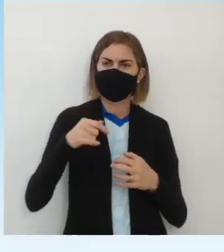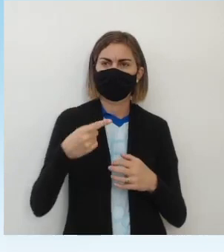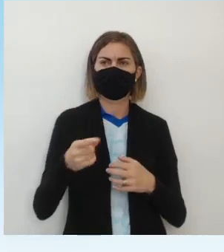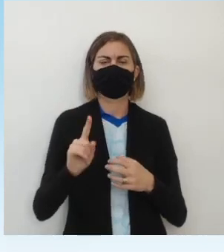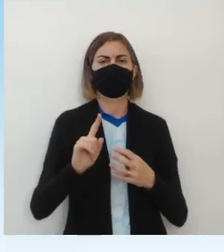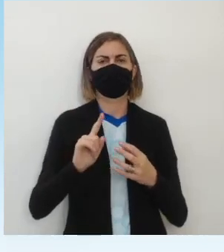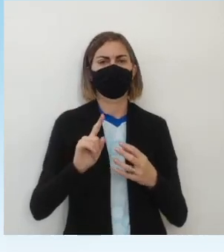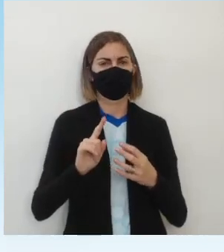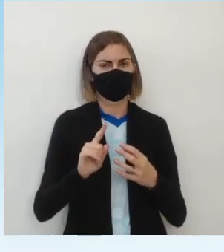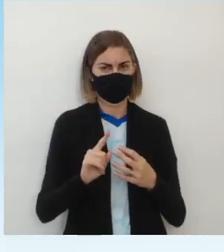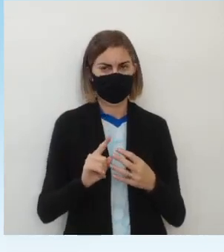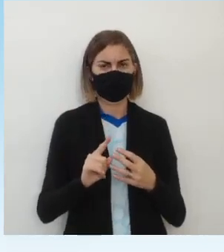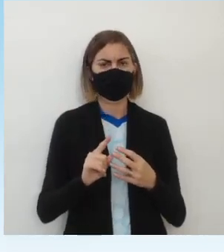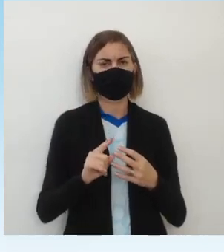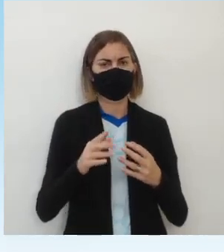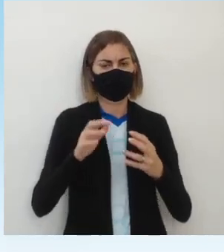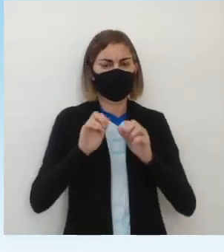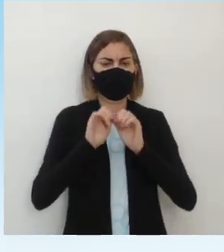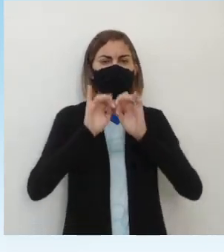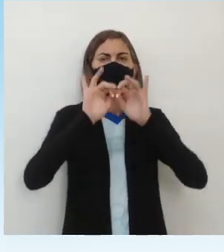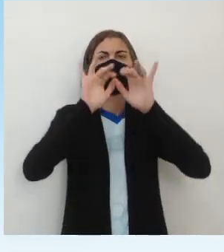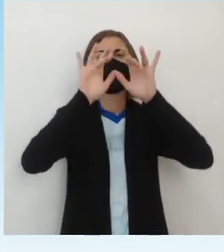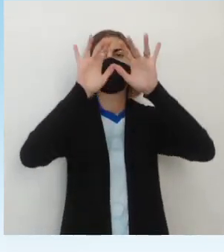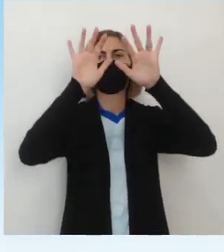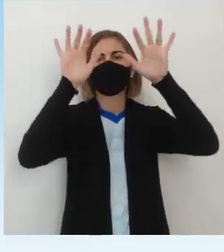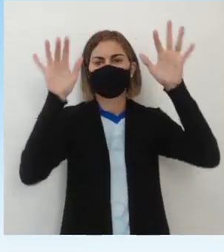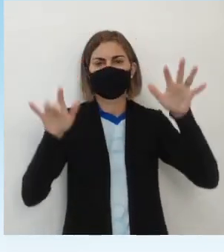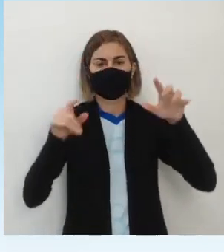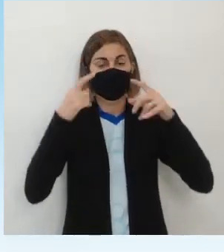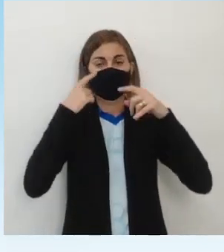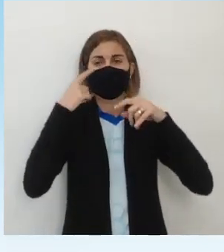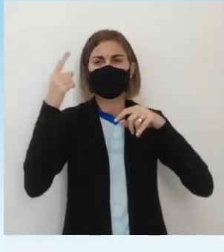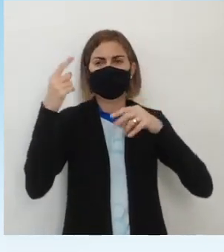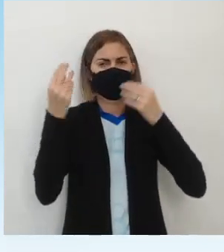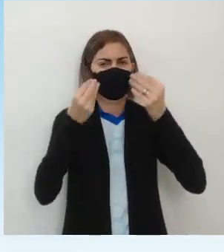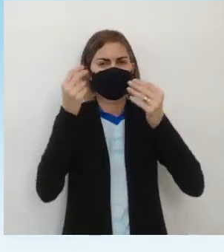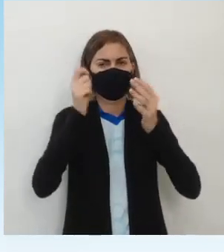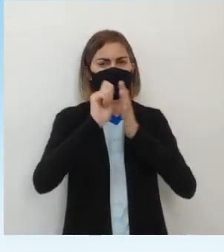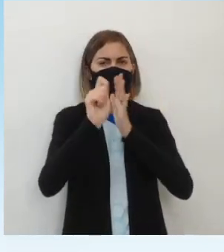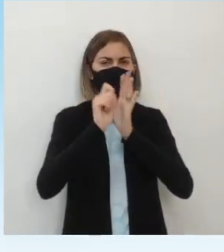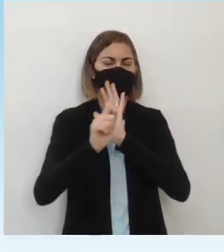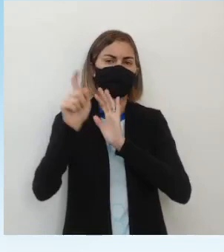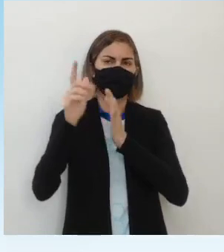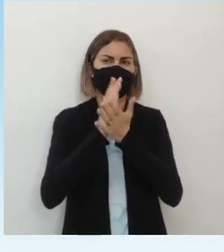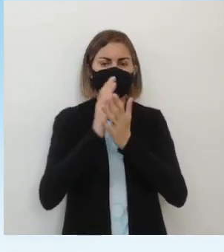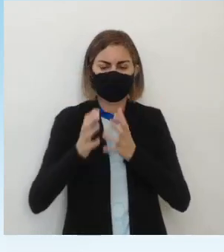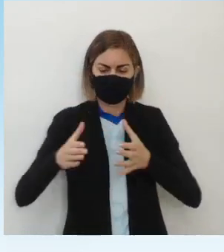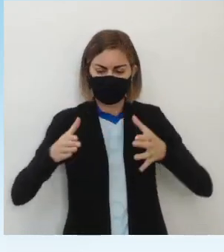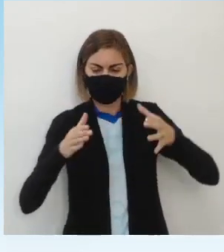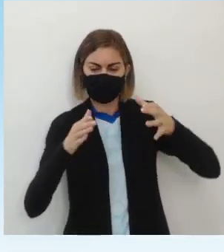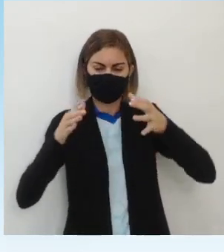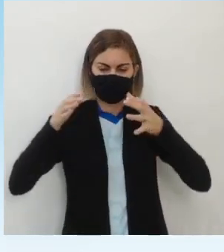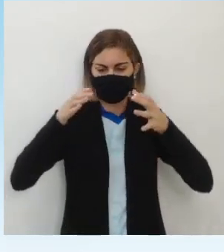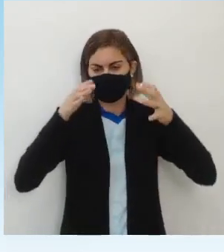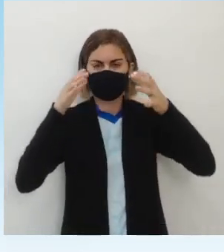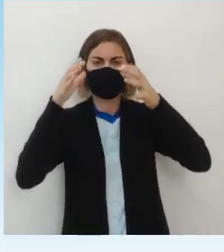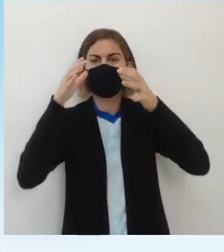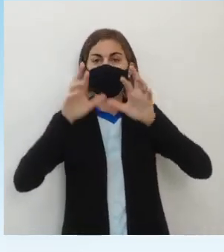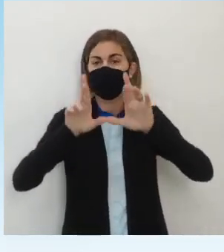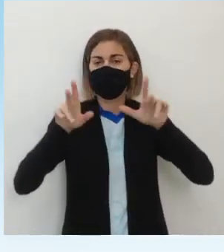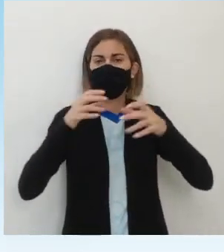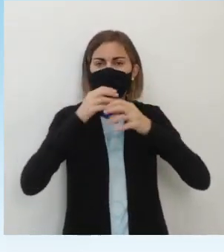o deslocamento dos gases, tá? Então, veja como é que está escrito. Alguns balões foram preenchidos com